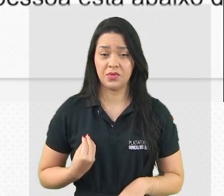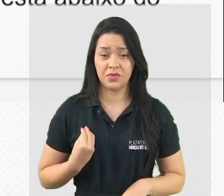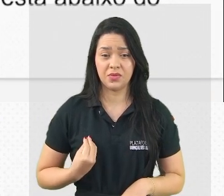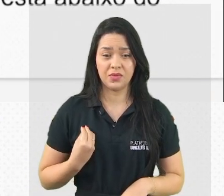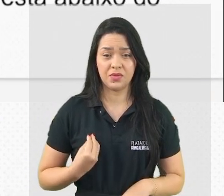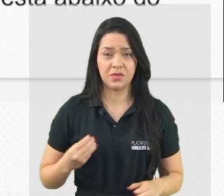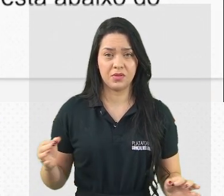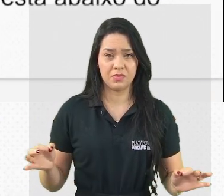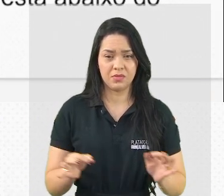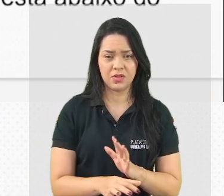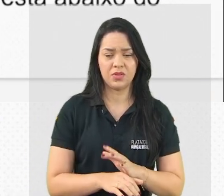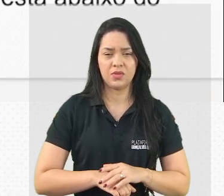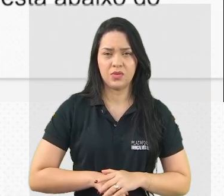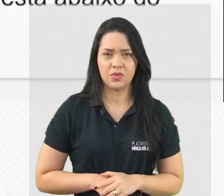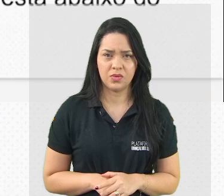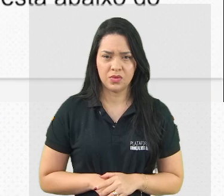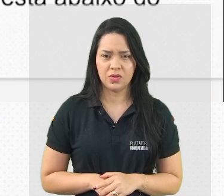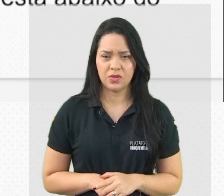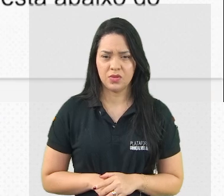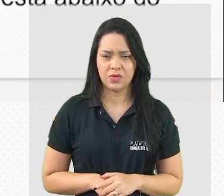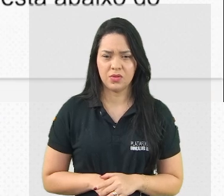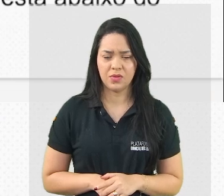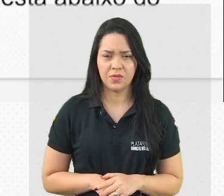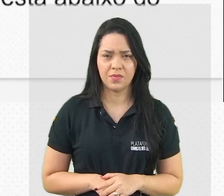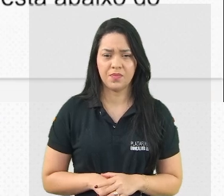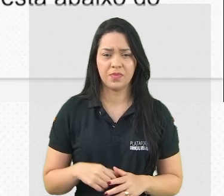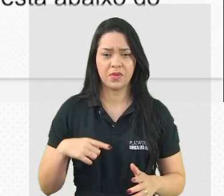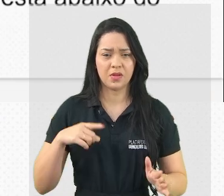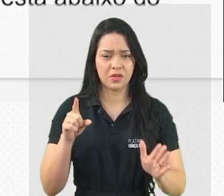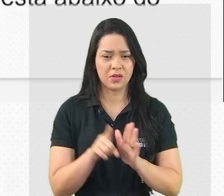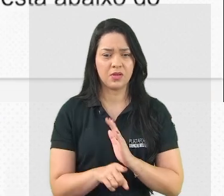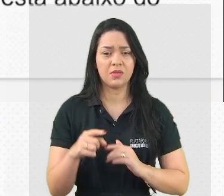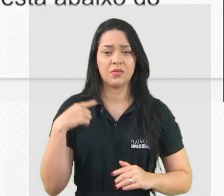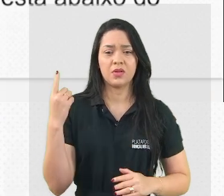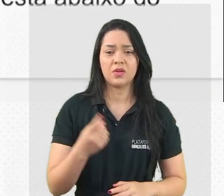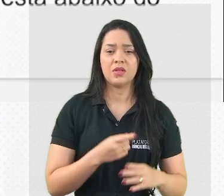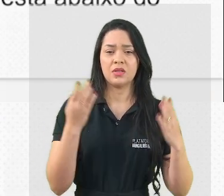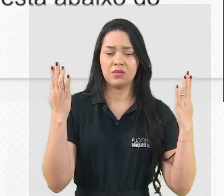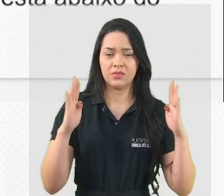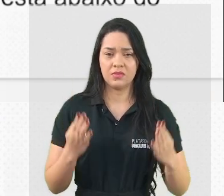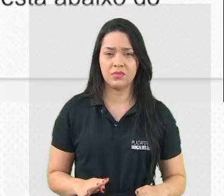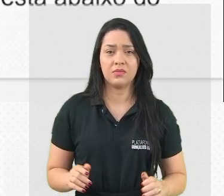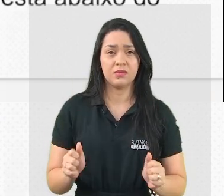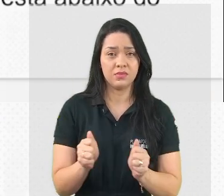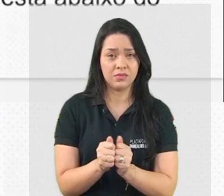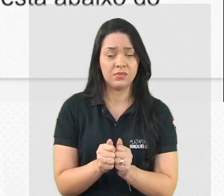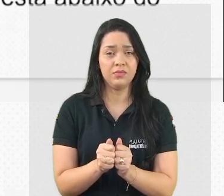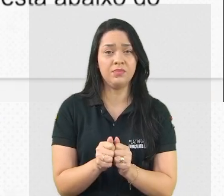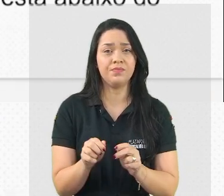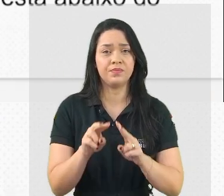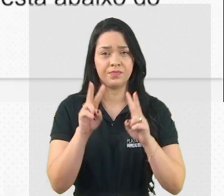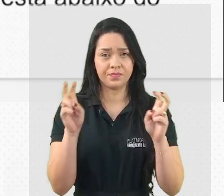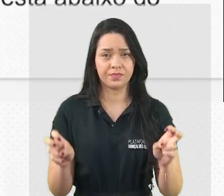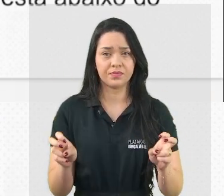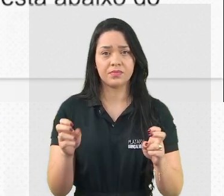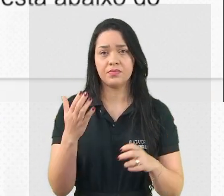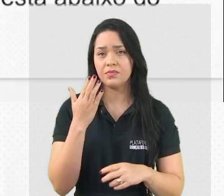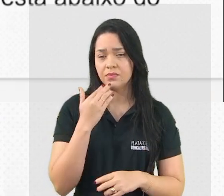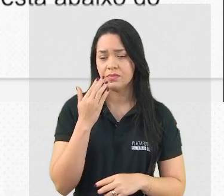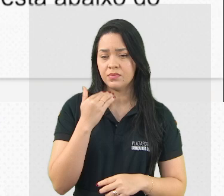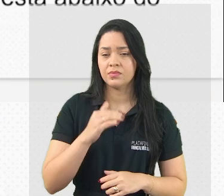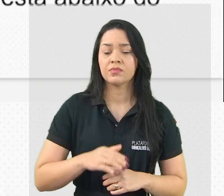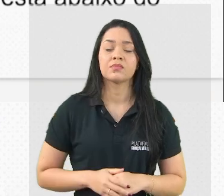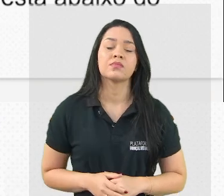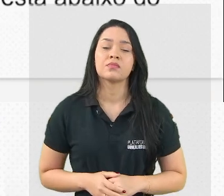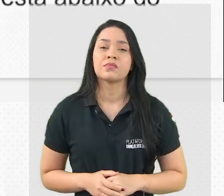sua plenitude. Trouxe aqui uma questãozinha para nós analisarmos juntos sobre os distúrbios alimentares. Os